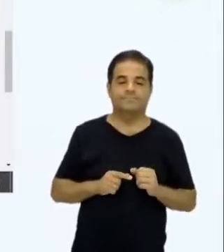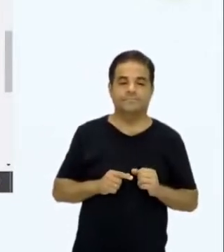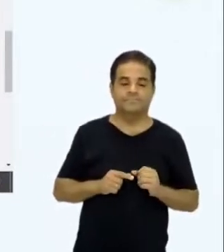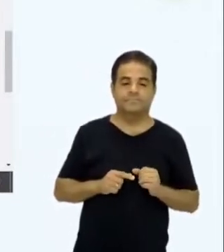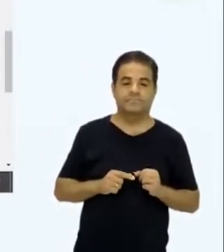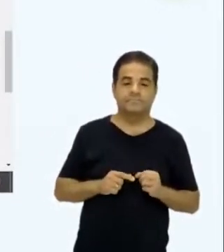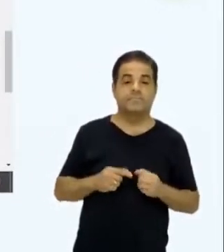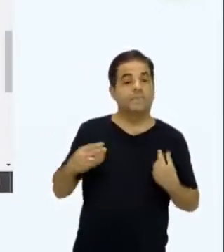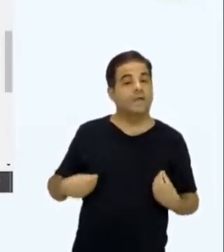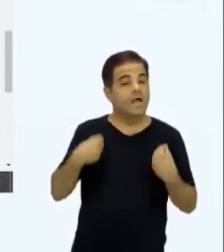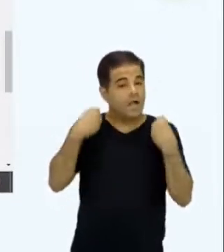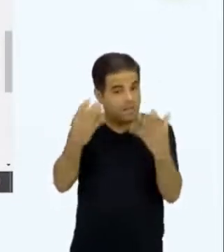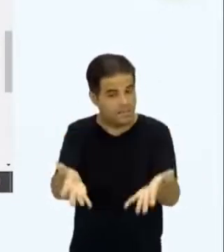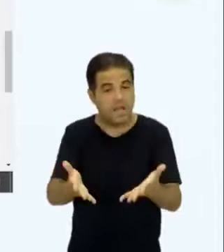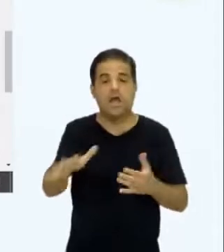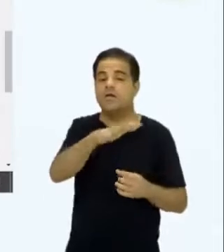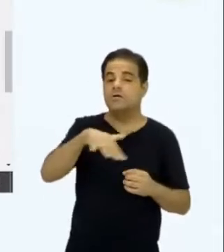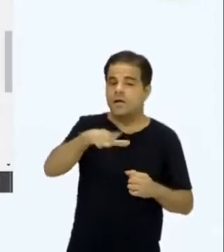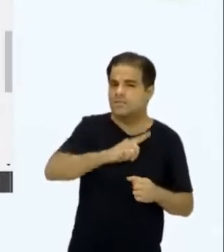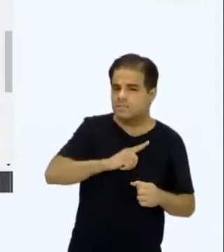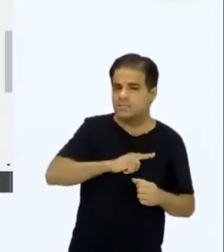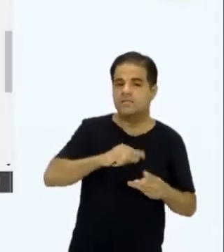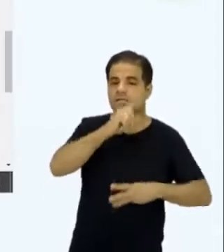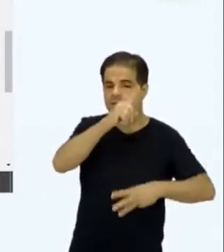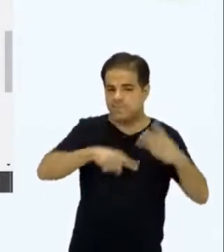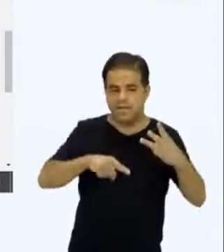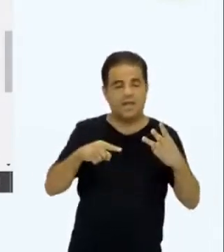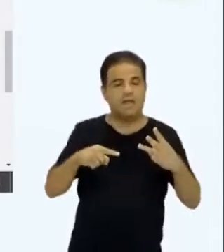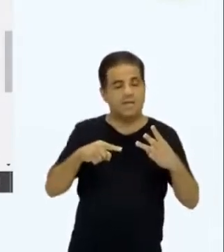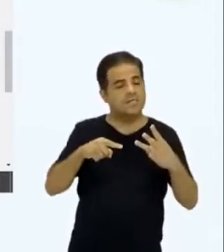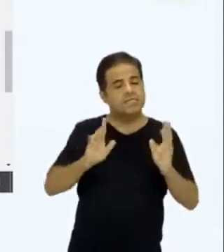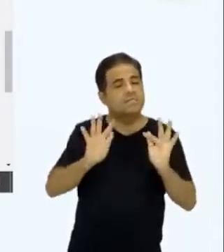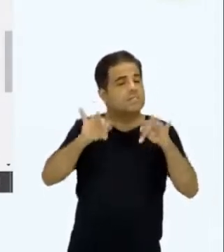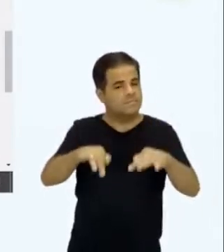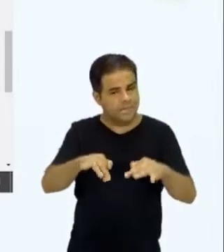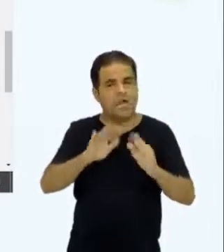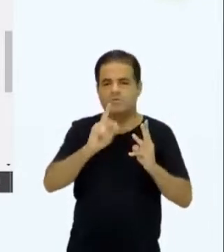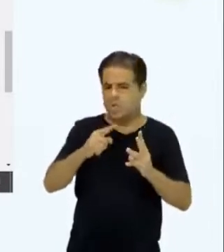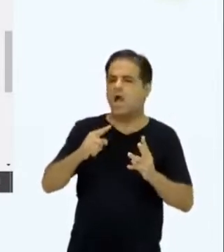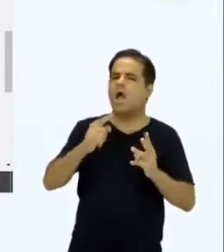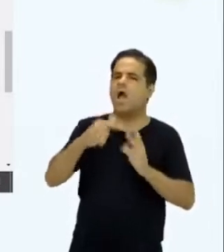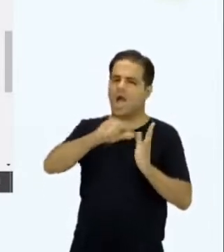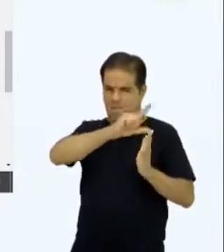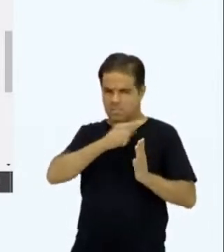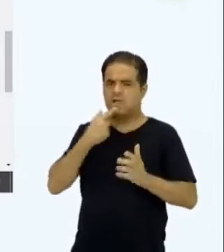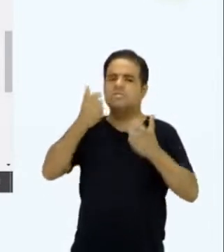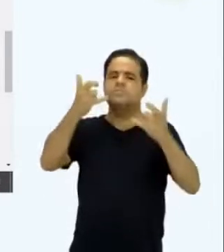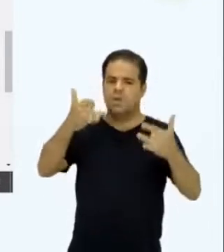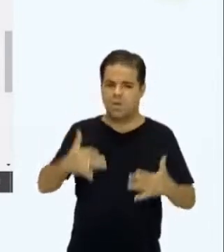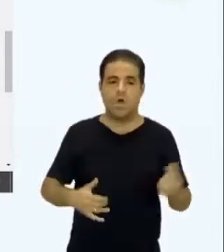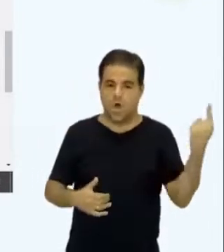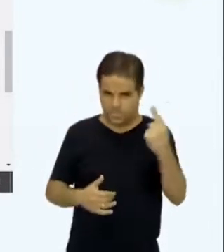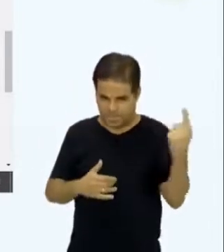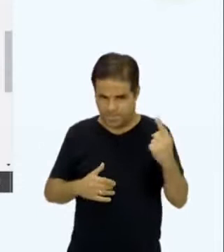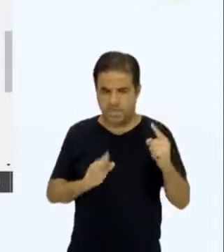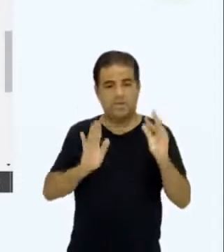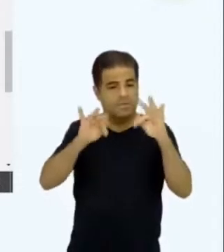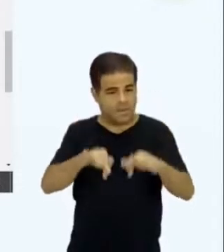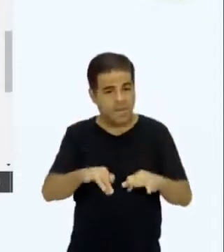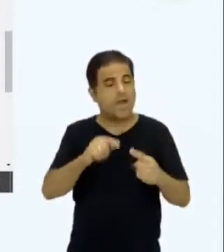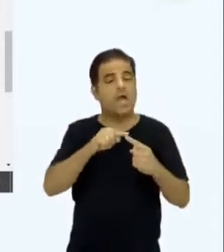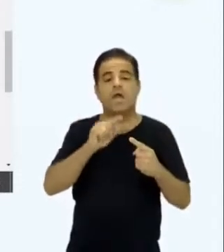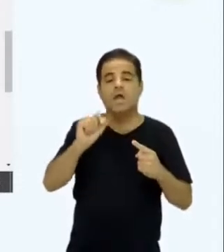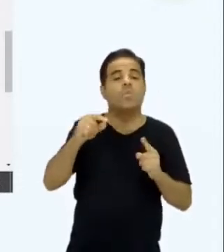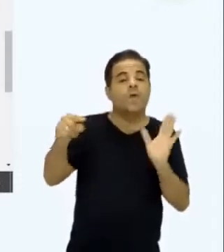e, dando um zoom aqui, nós vamos ter os 3 terminais que já foram citados ao longo do programa. O primeiro terminal será o